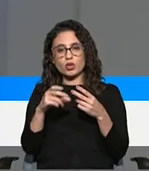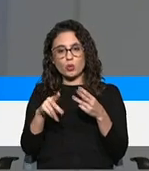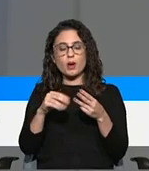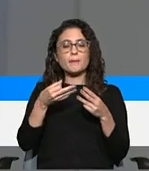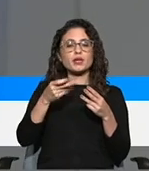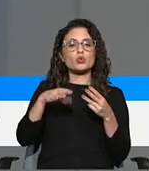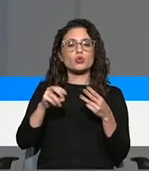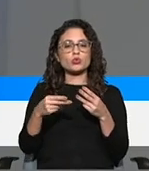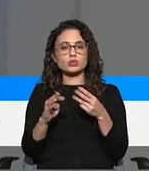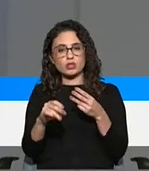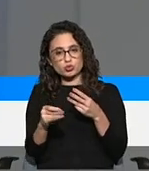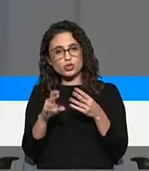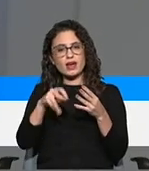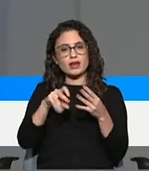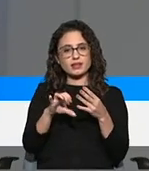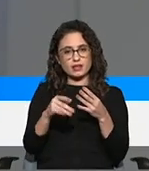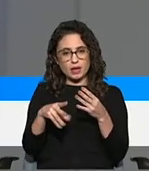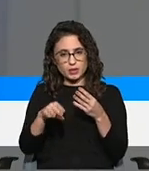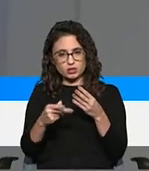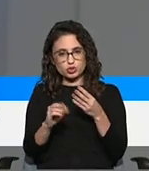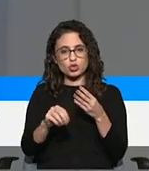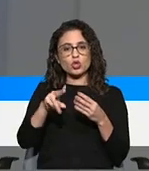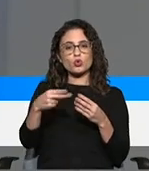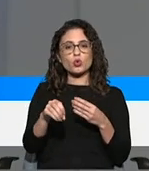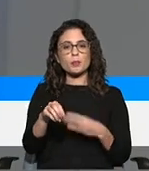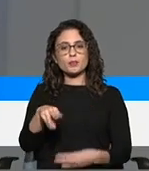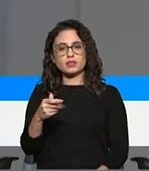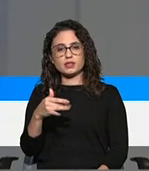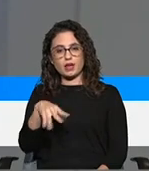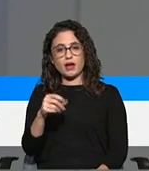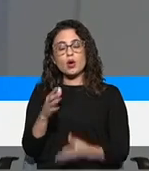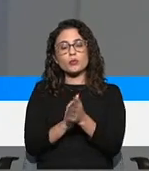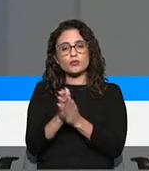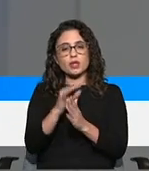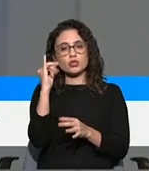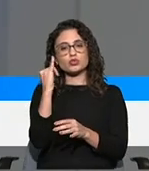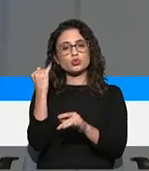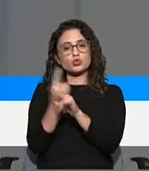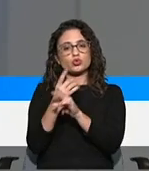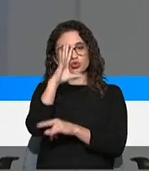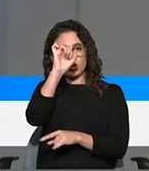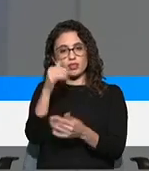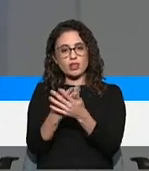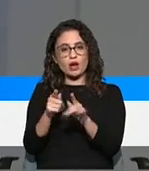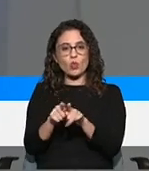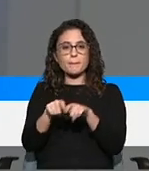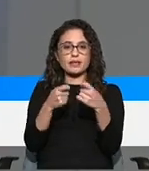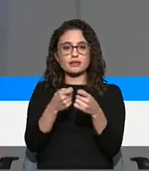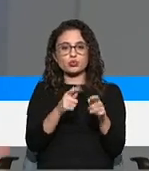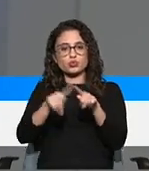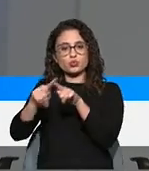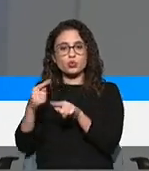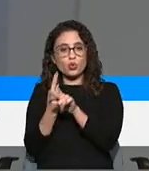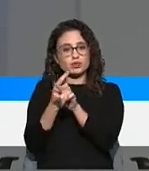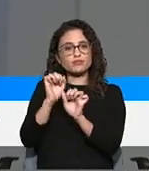era um partido socialista que usava As instituições do estado para partidarizada as relações nomeadamente com a região autónoma da madira e a